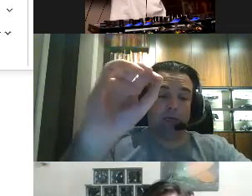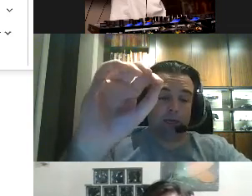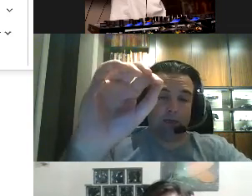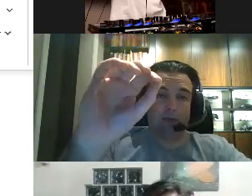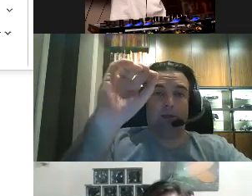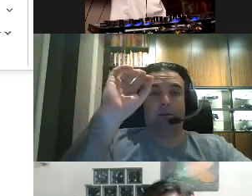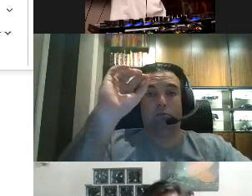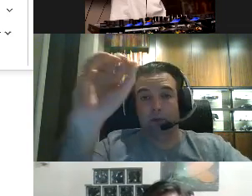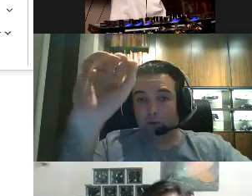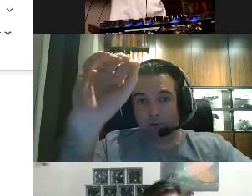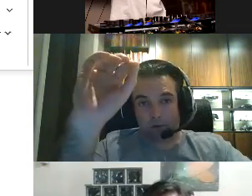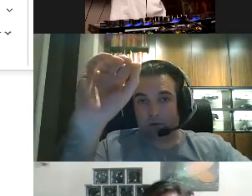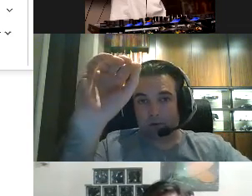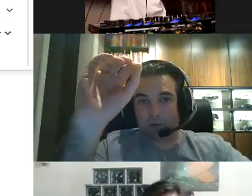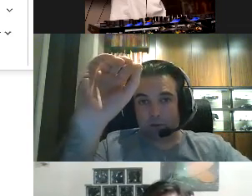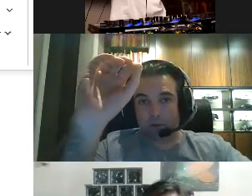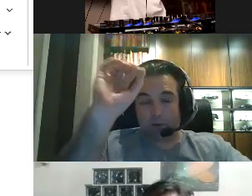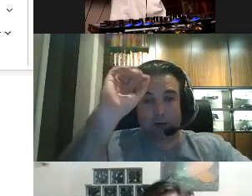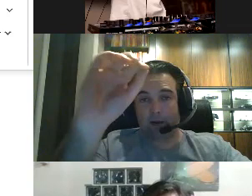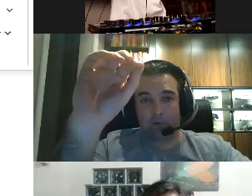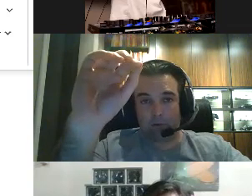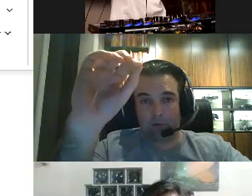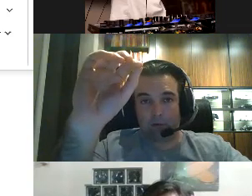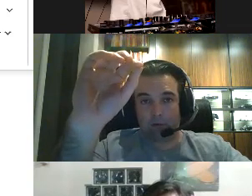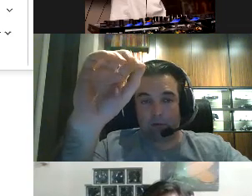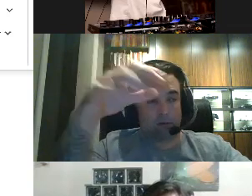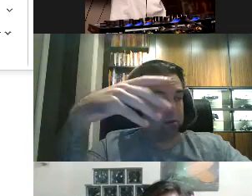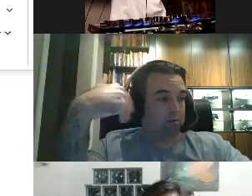Isso é um rio para nós. É um canal.